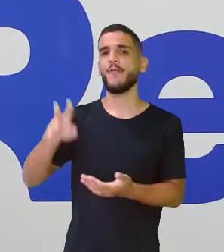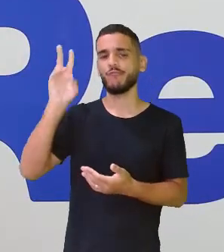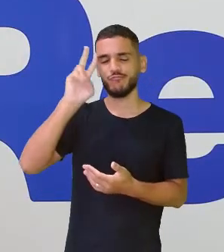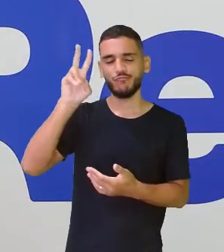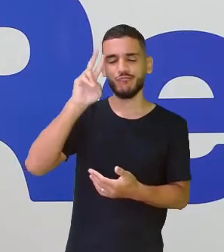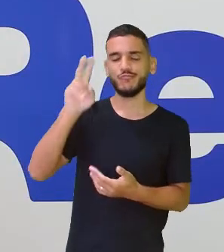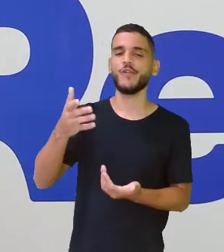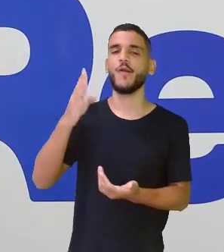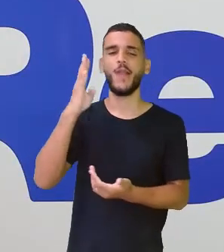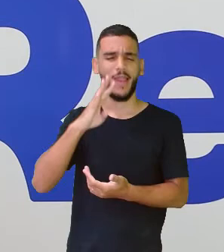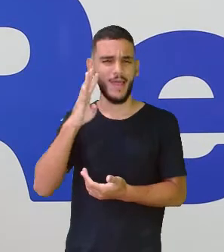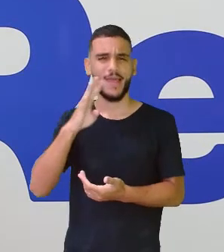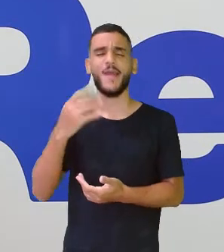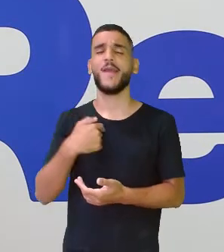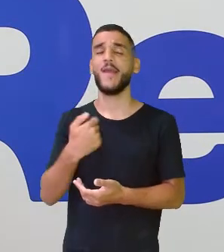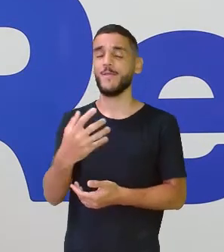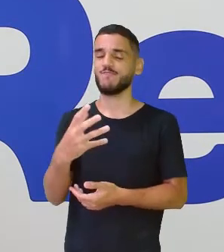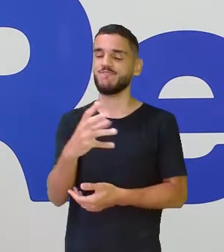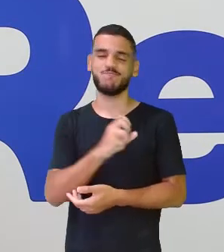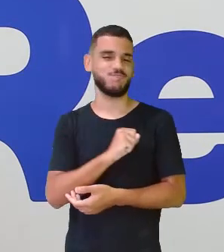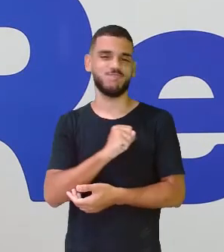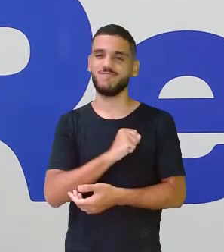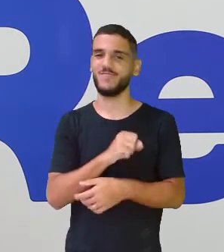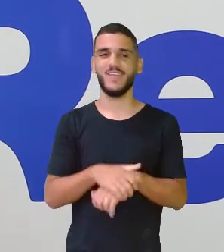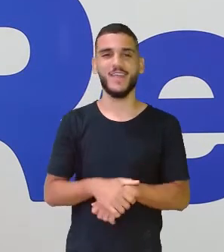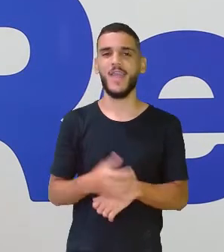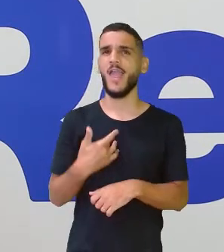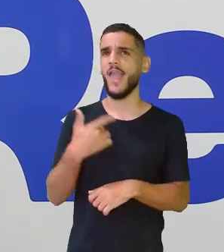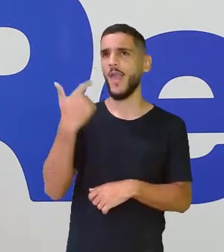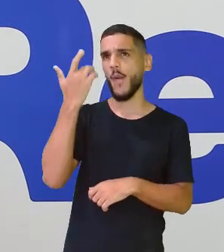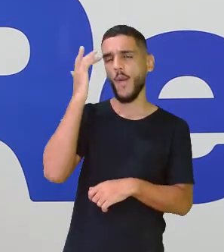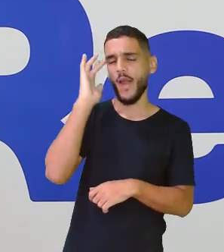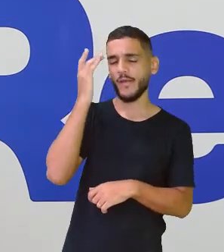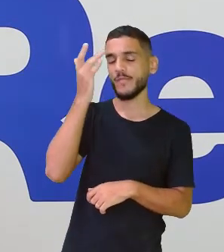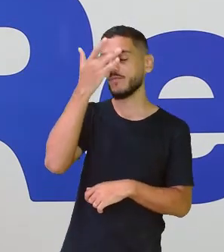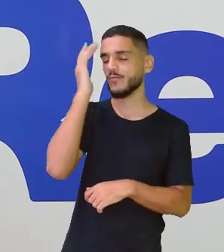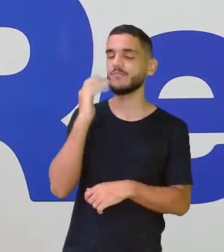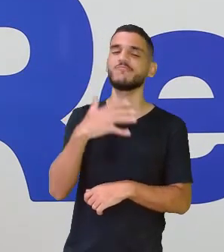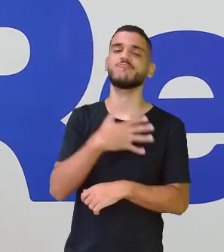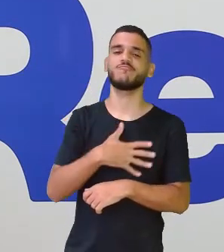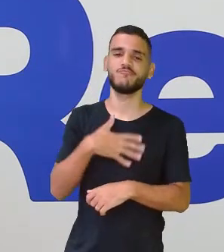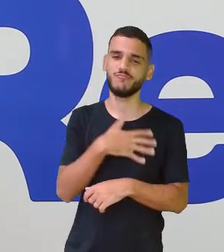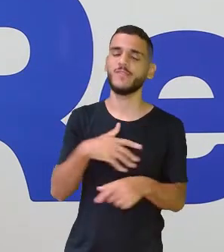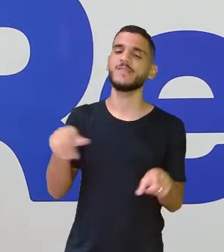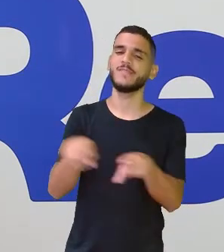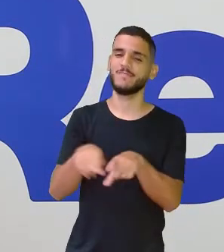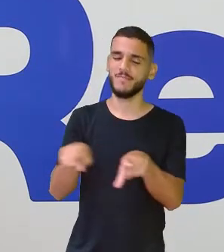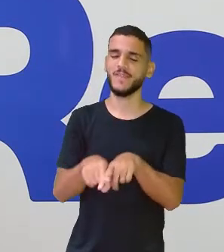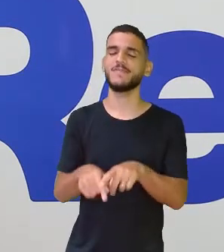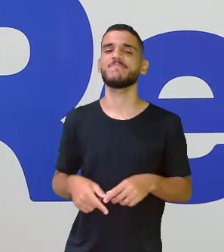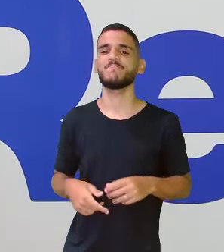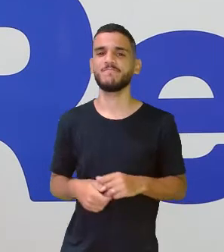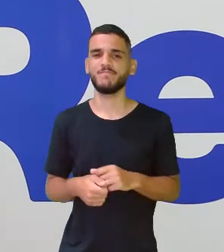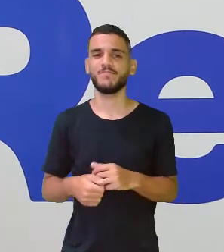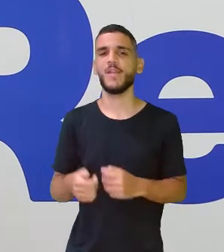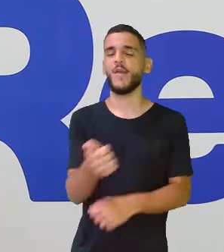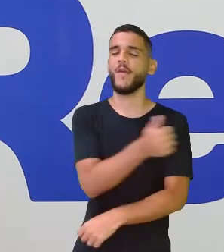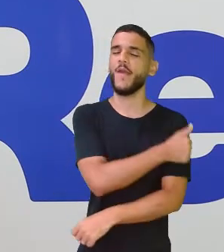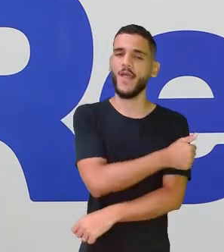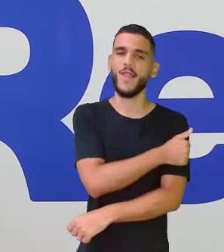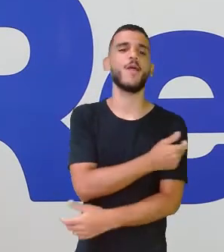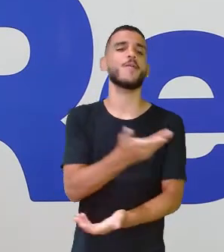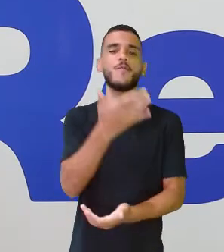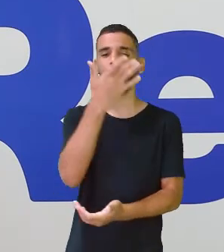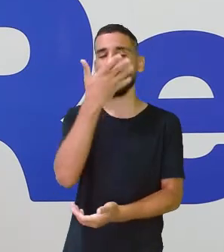né? Eu gostei demais dessa história. Eu acredito que o pessoal aqui gostaram também, viu? Que as pessoas gostaram também. Os alunos, os pais,